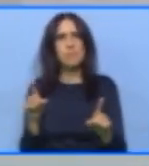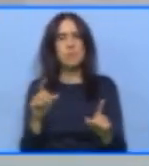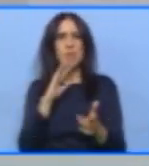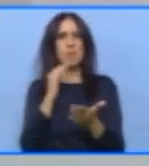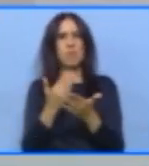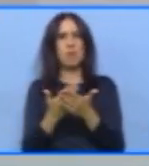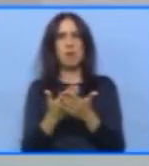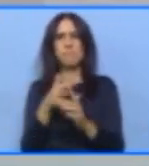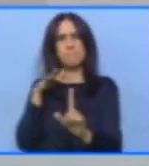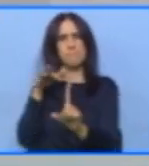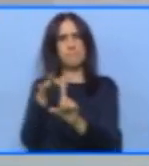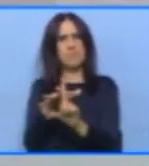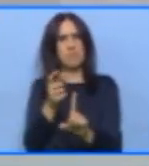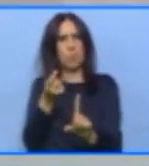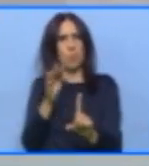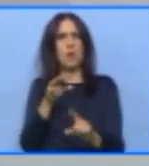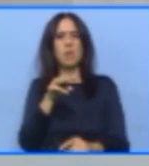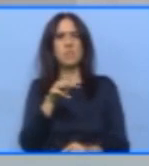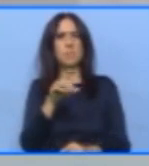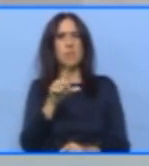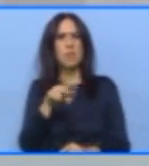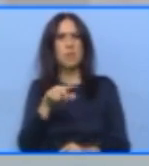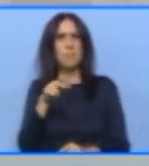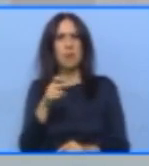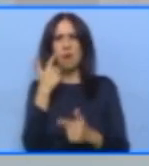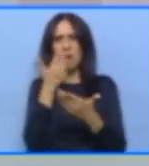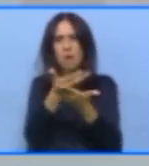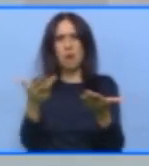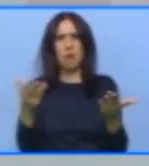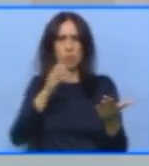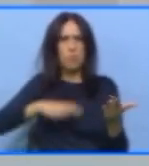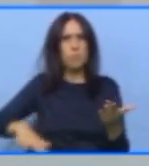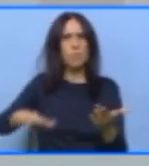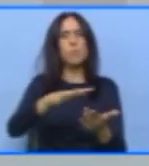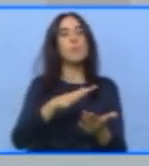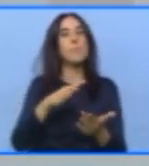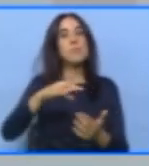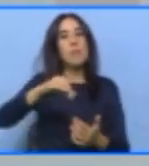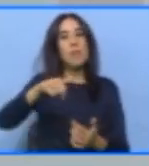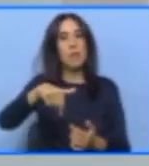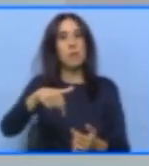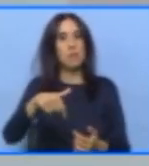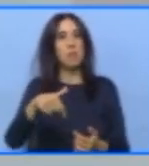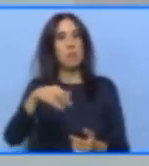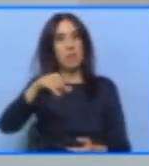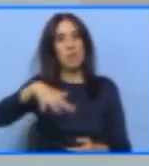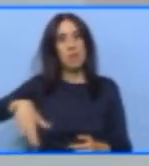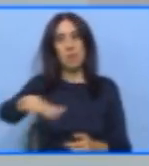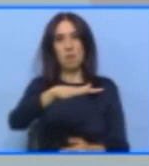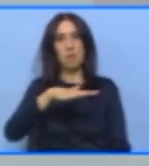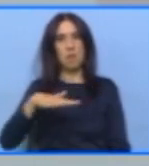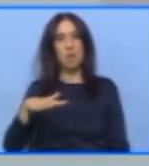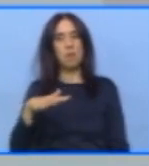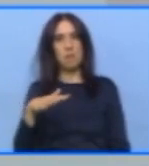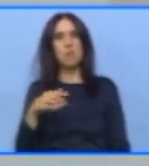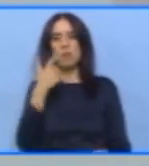a quase perseguir em Malema, ver o que está a acontecer no campo. Mas é lá no campo, que o